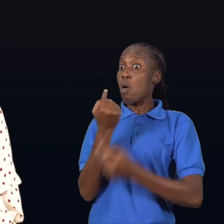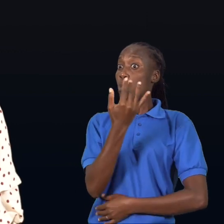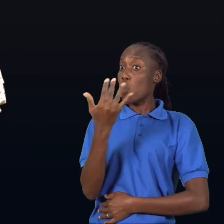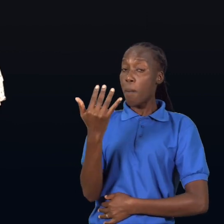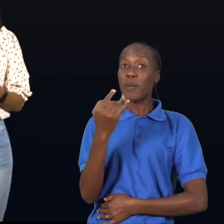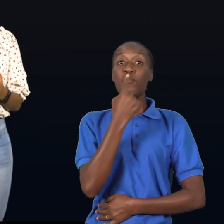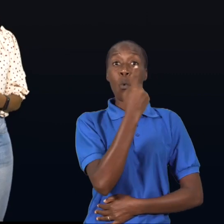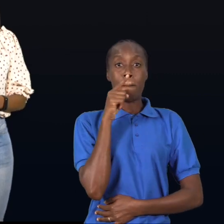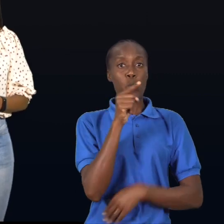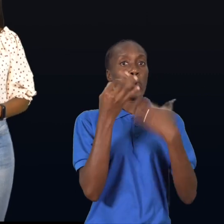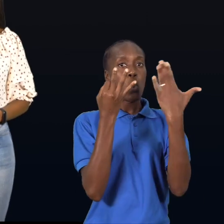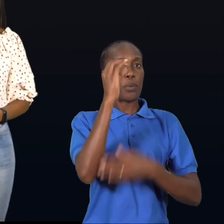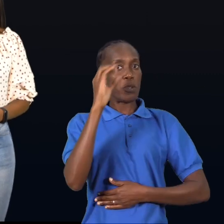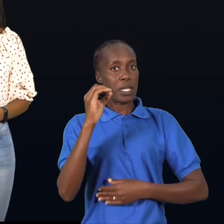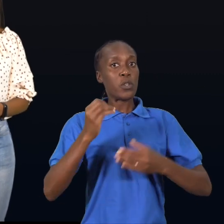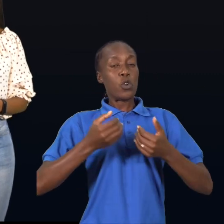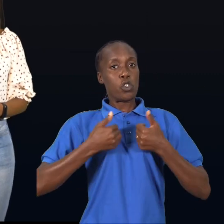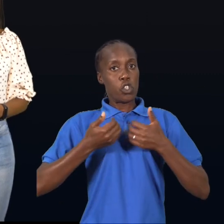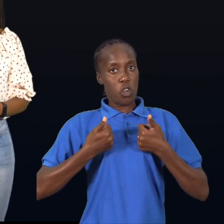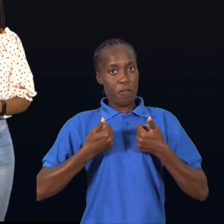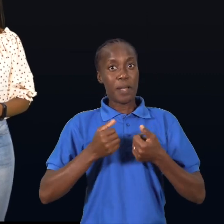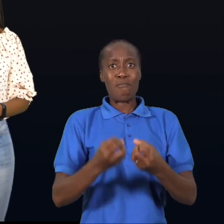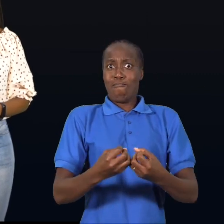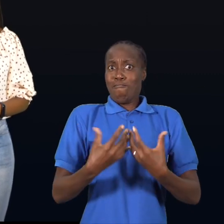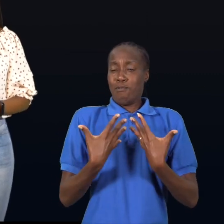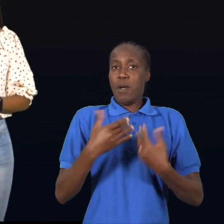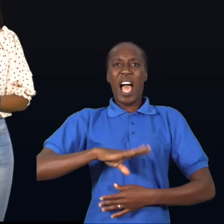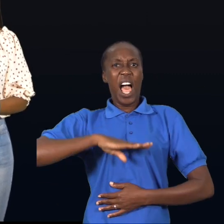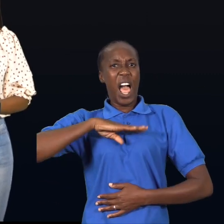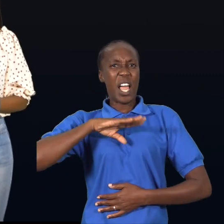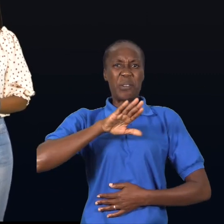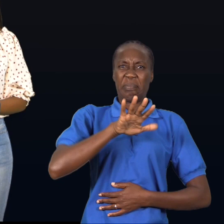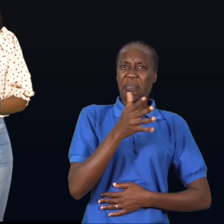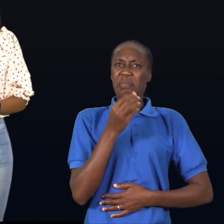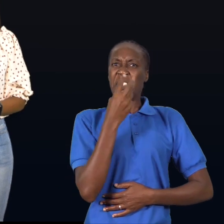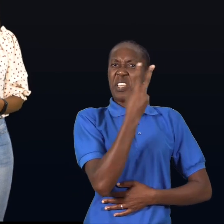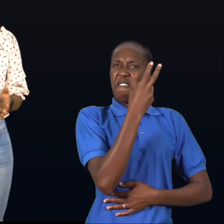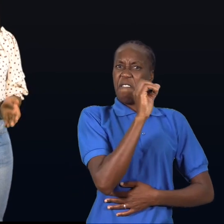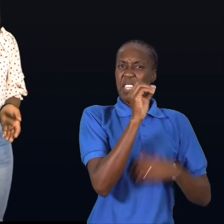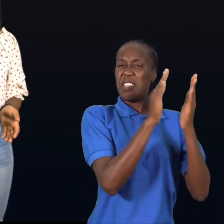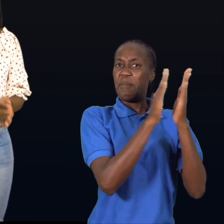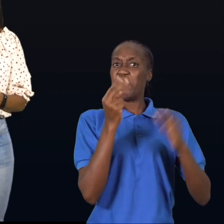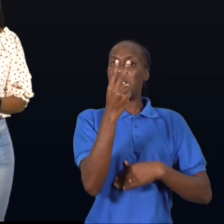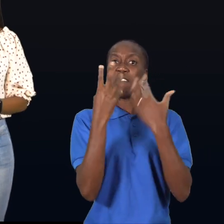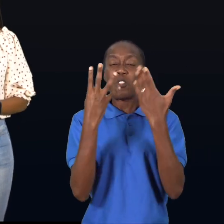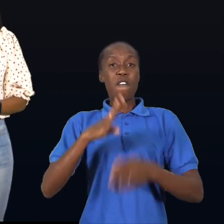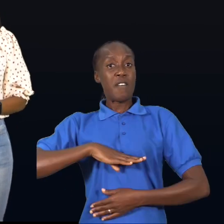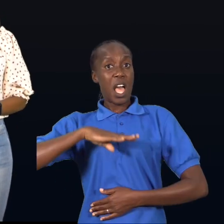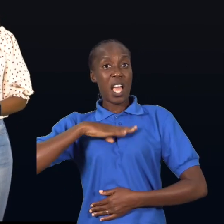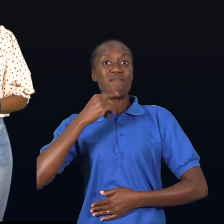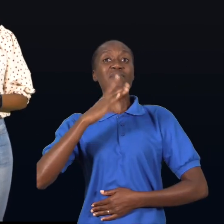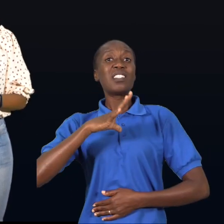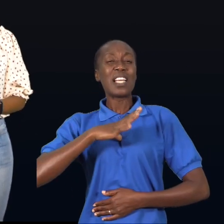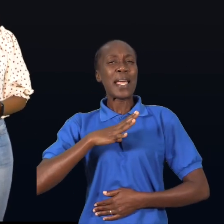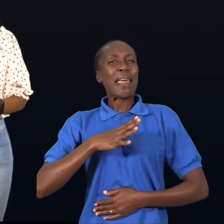os números? 1,8% dos jovens infetados, com idades compreendidas entre 20 e 29